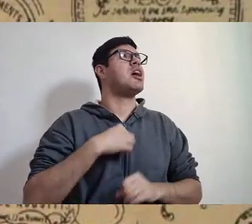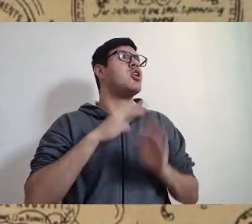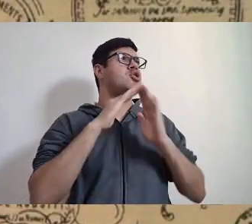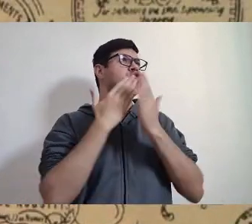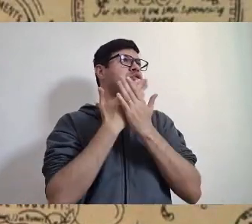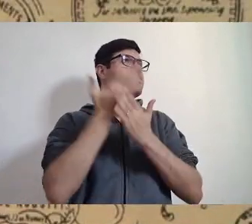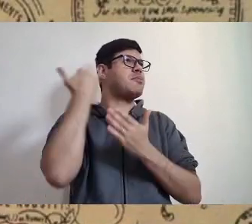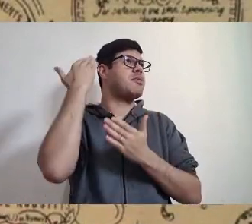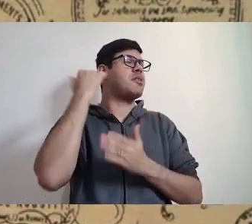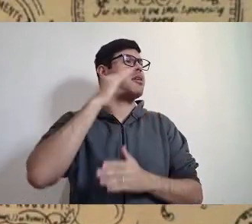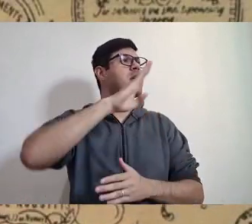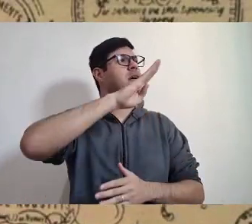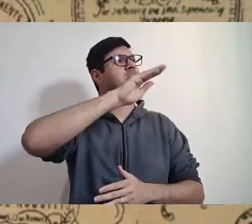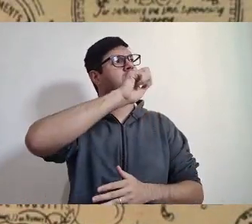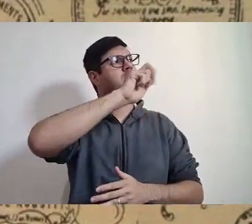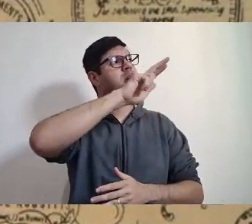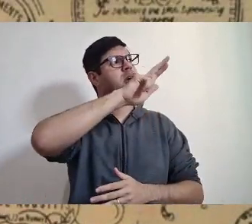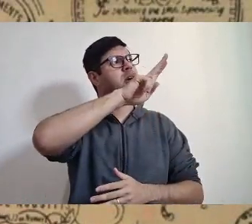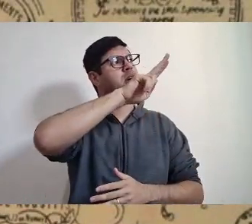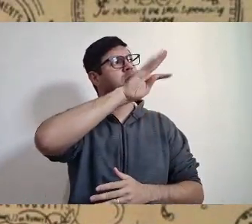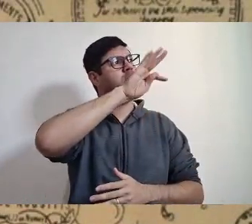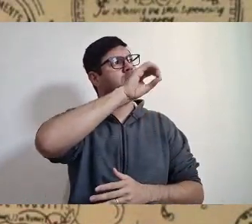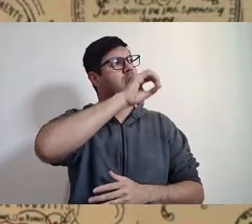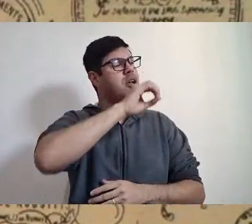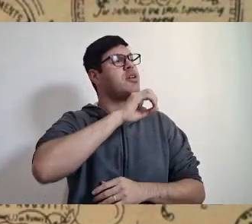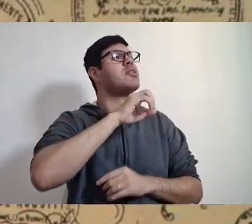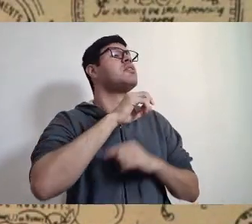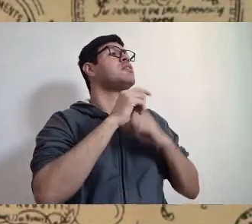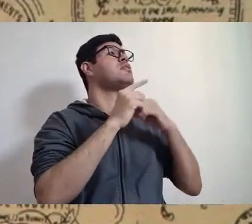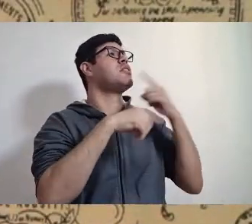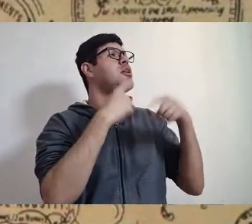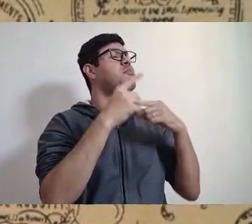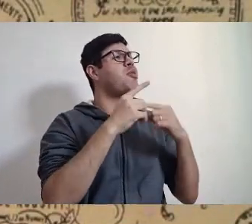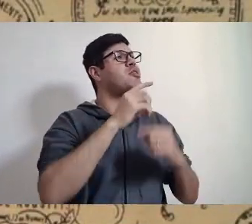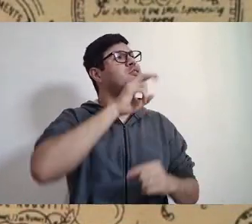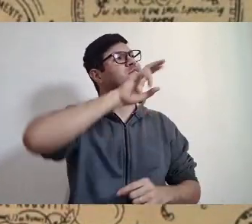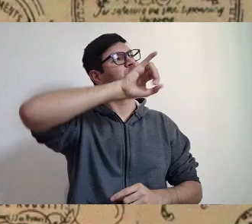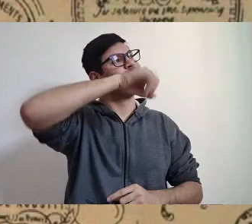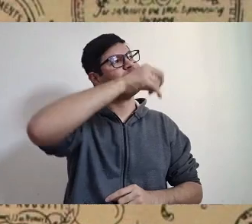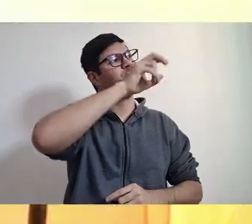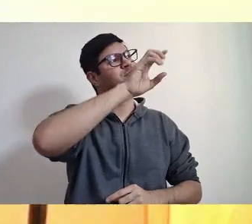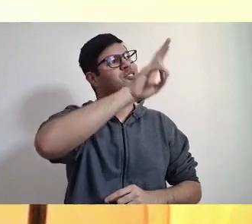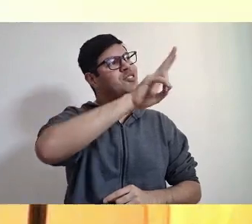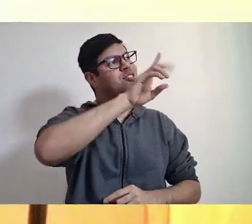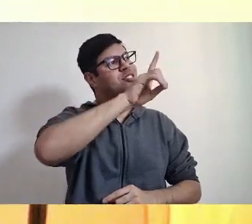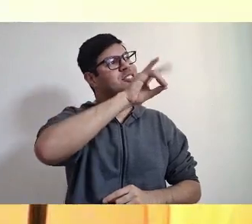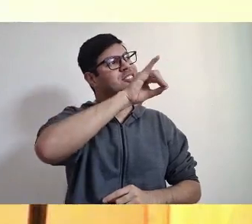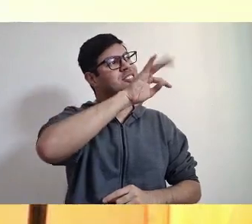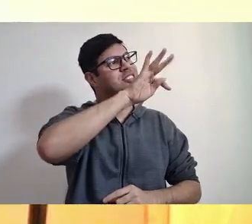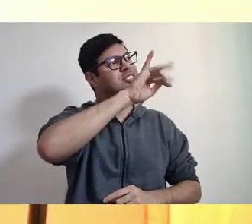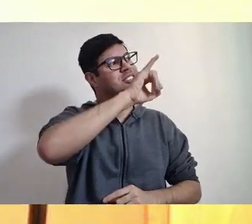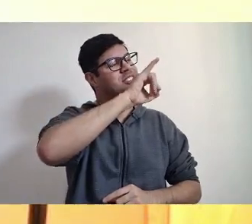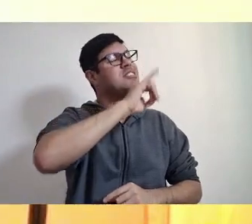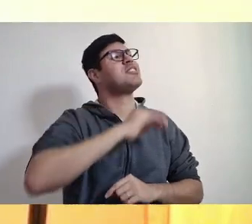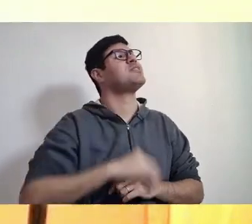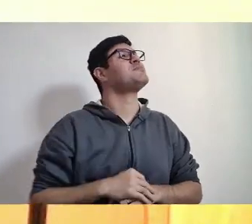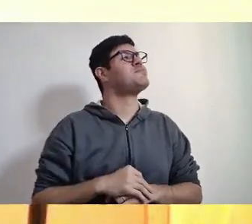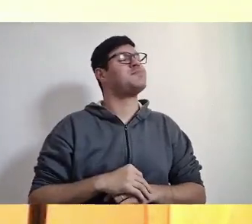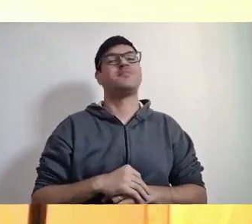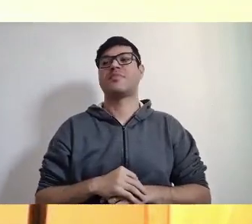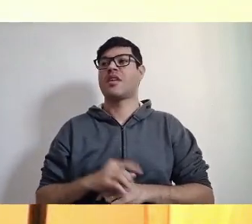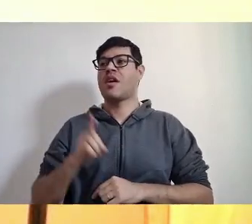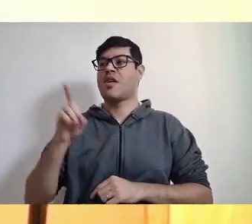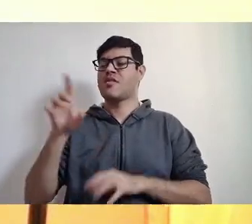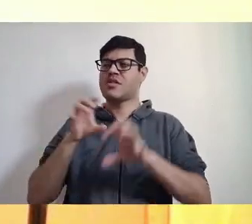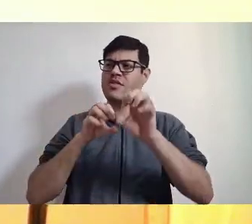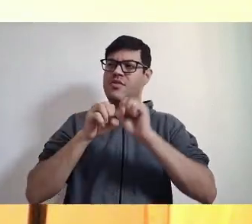né, no ensino fundamental, e depois estudei no Judite. Muito bem. Sim. E depois você fez gestão? Eu